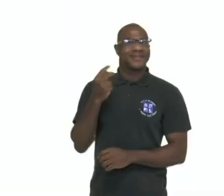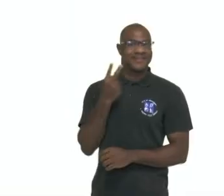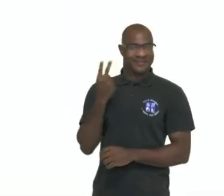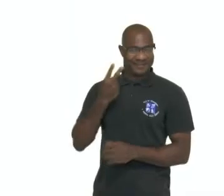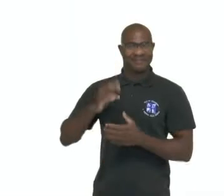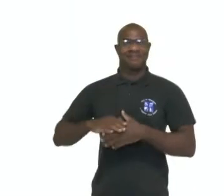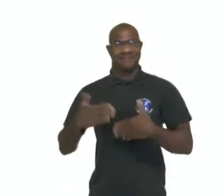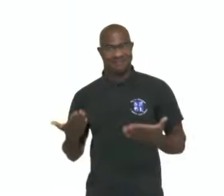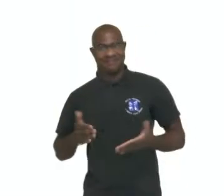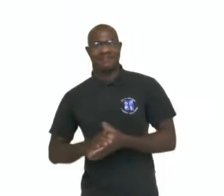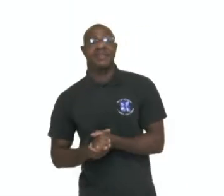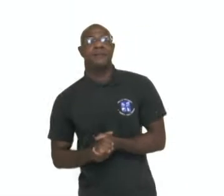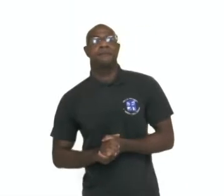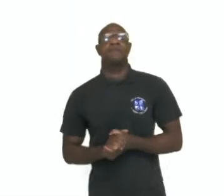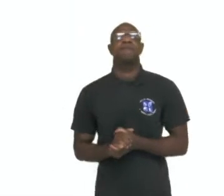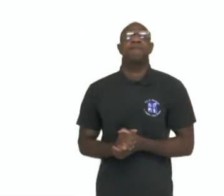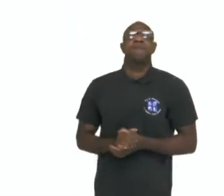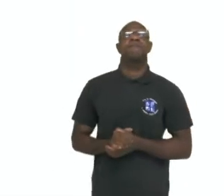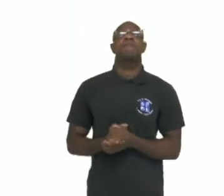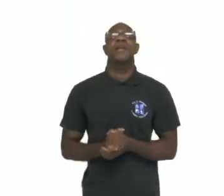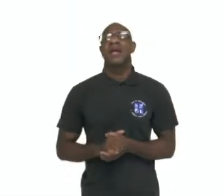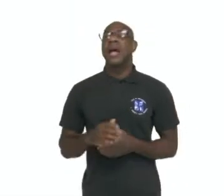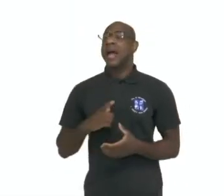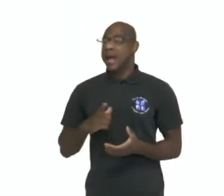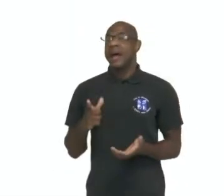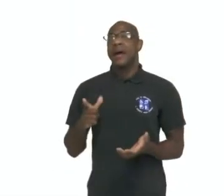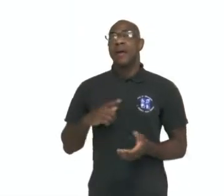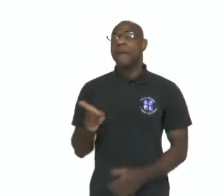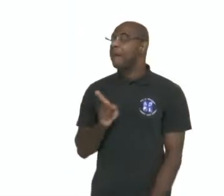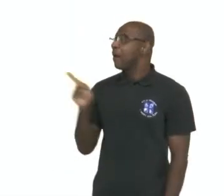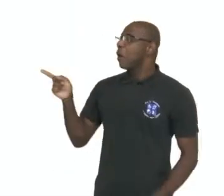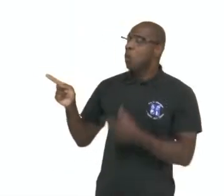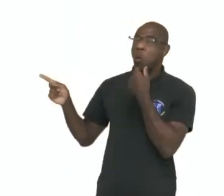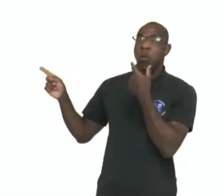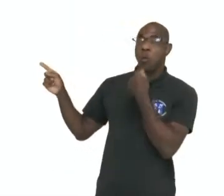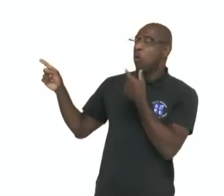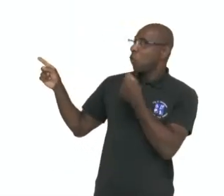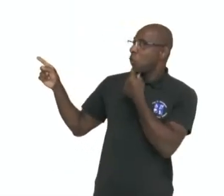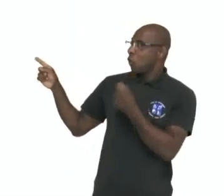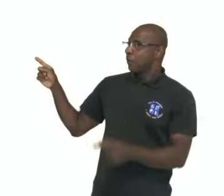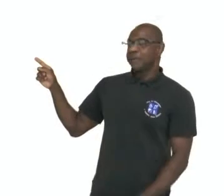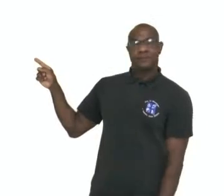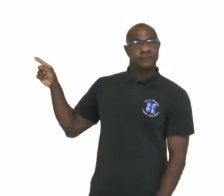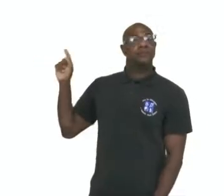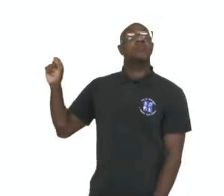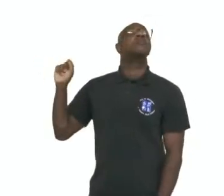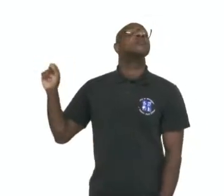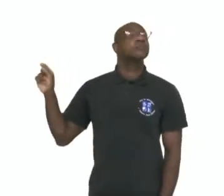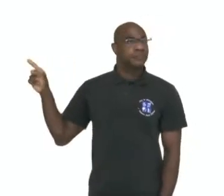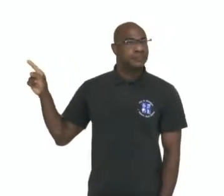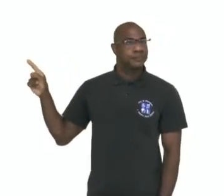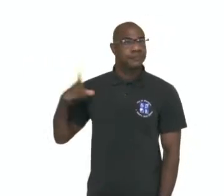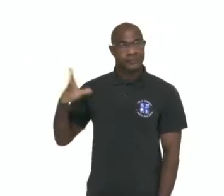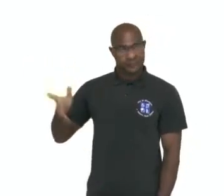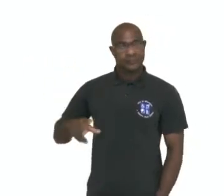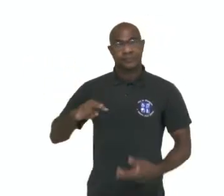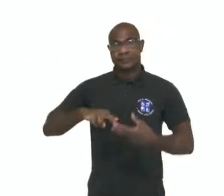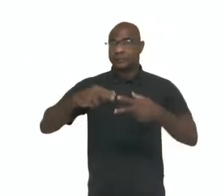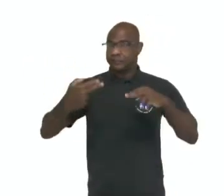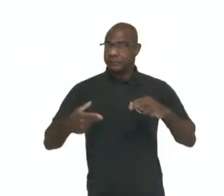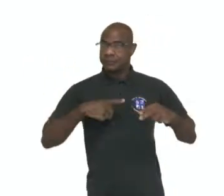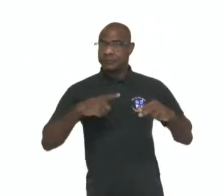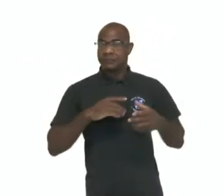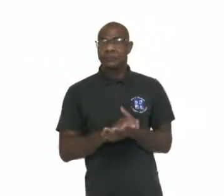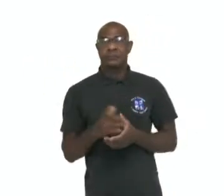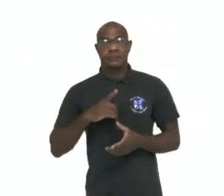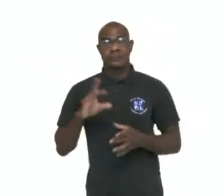1938 por Henry Turner, a síndrome de Turner é uma das anomalias genéticas que está